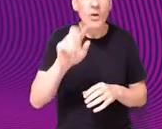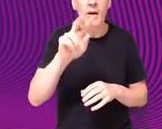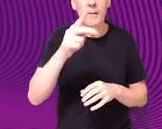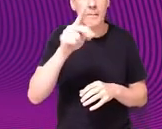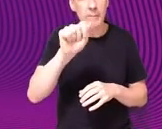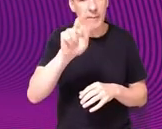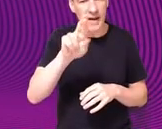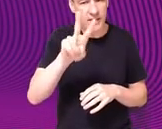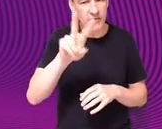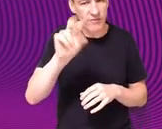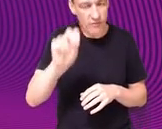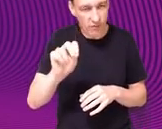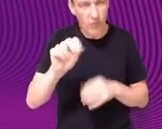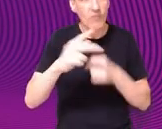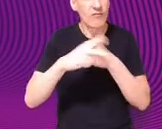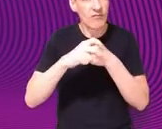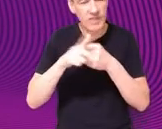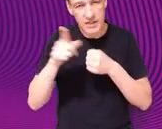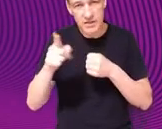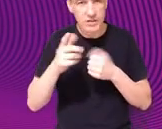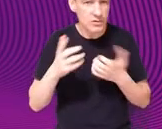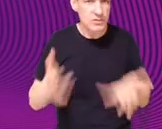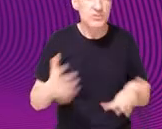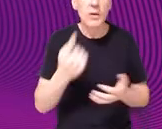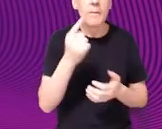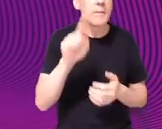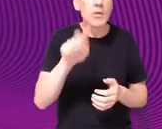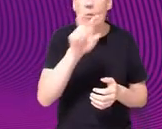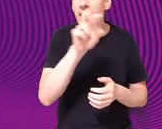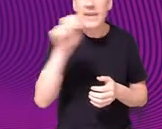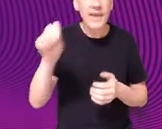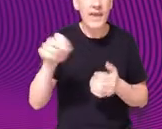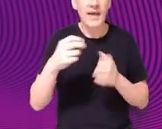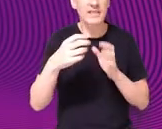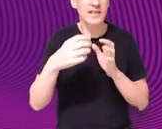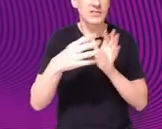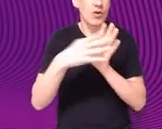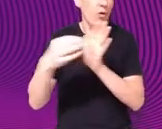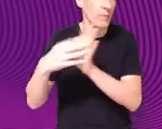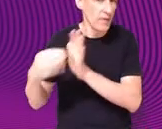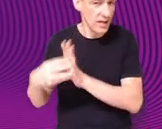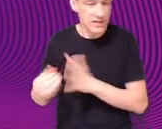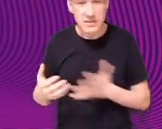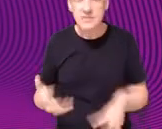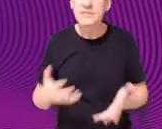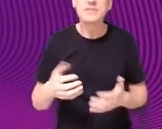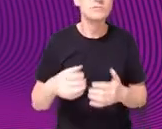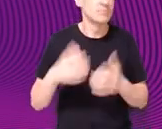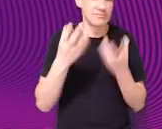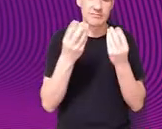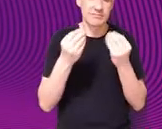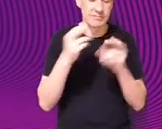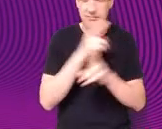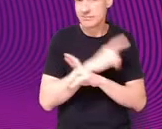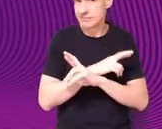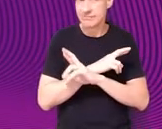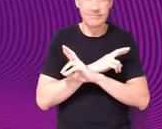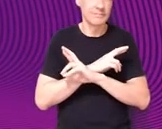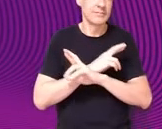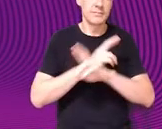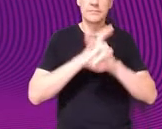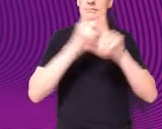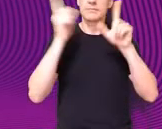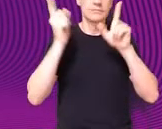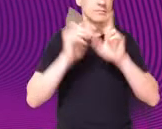de 1.550 cópias, o que marca algo extremamente ativo, com pouquíssima